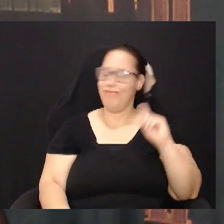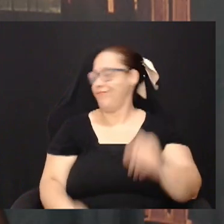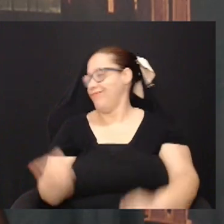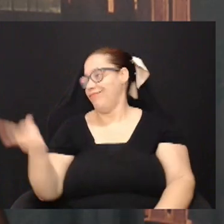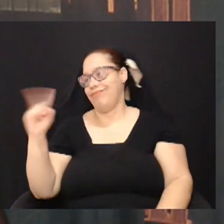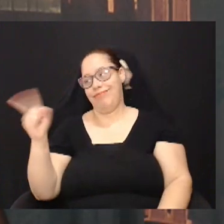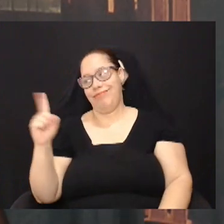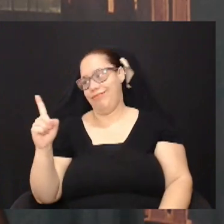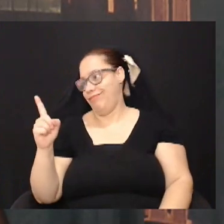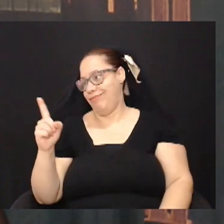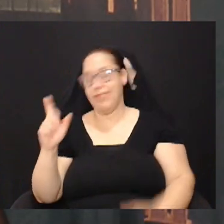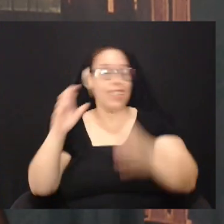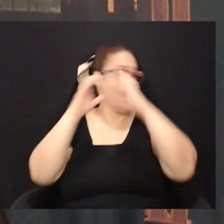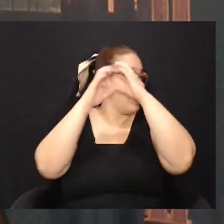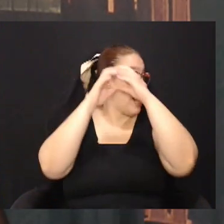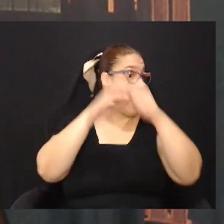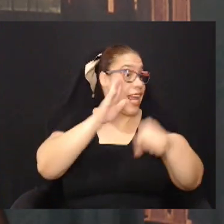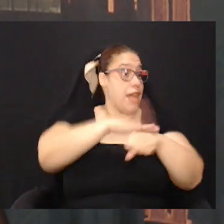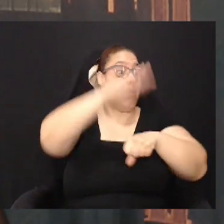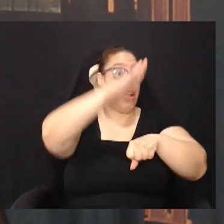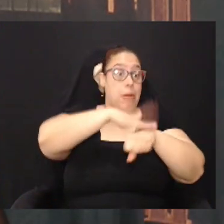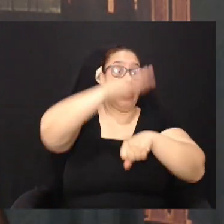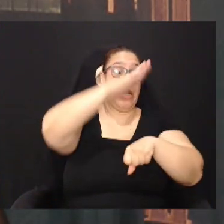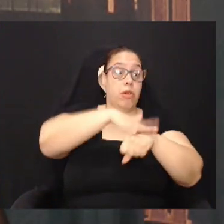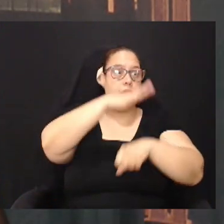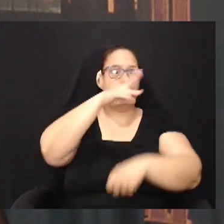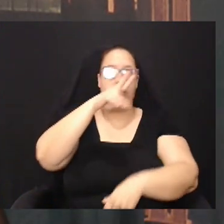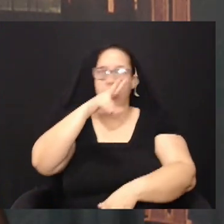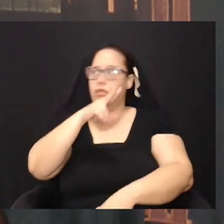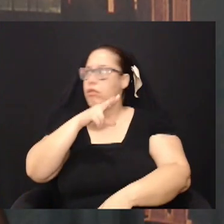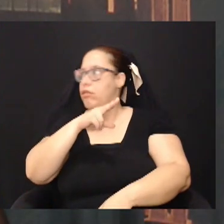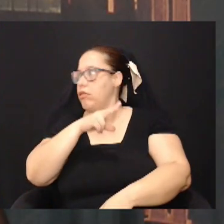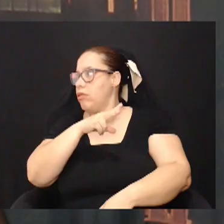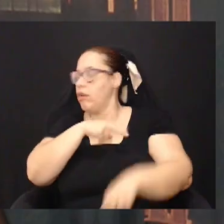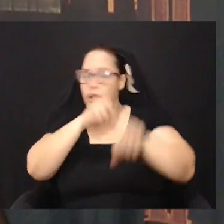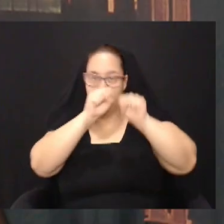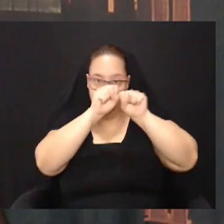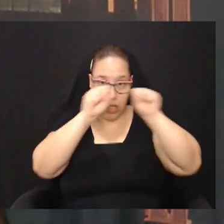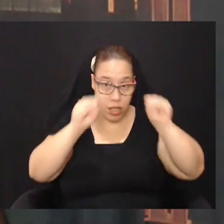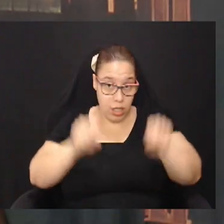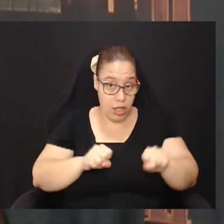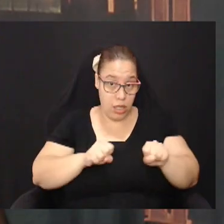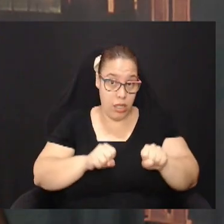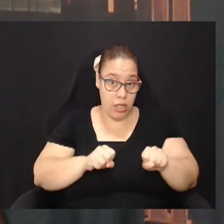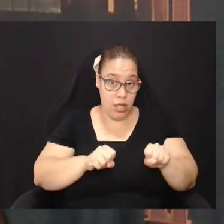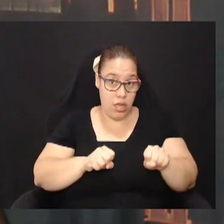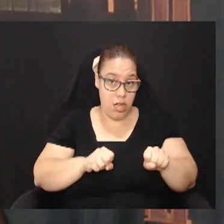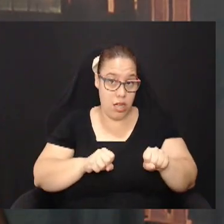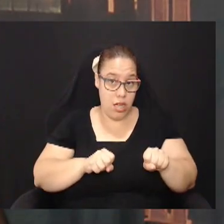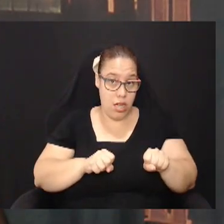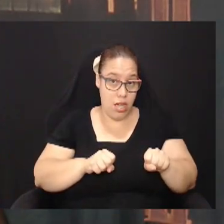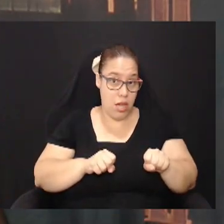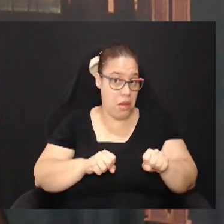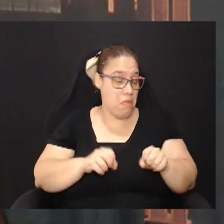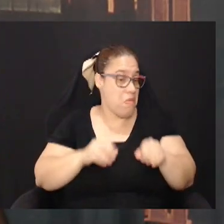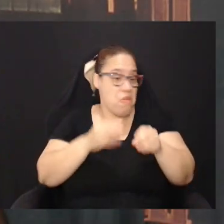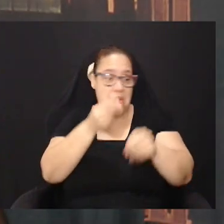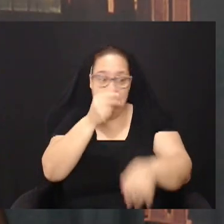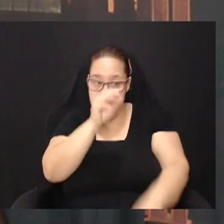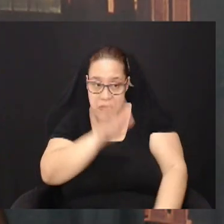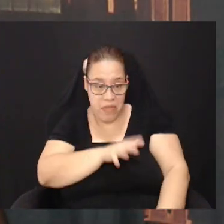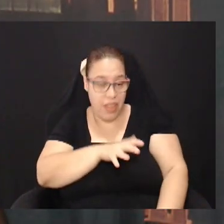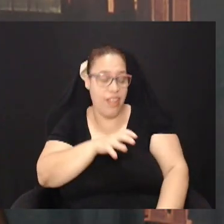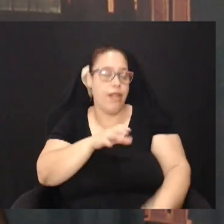pede mais. Uau. É um sistema literalmente de recompensa. É uma de droga, uma dopamina recompensa. barata. Então você fica naquilo.